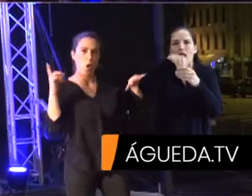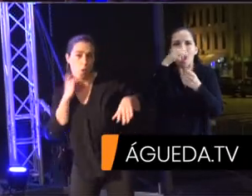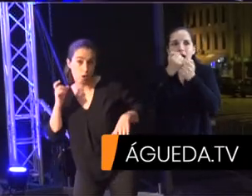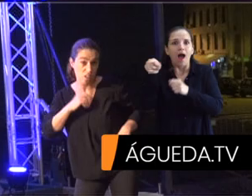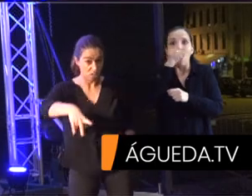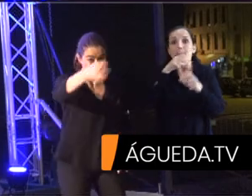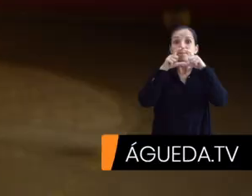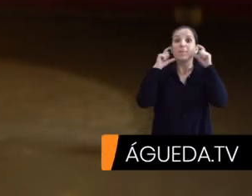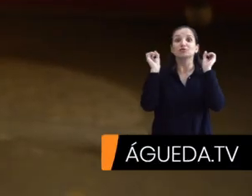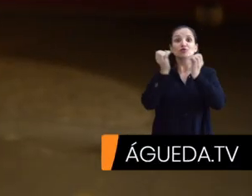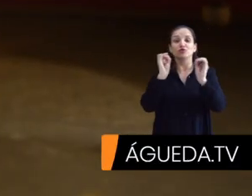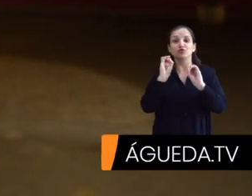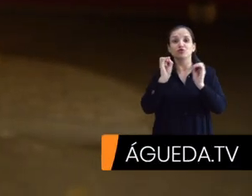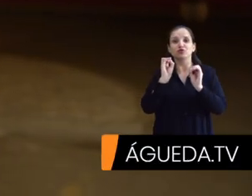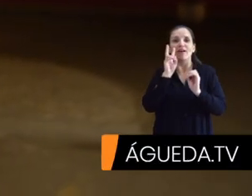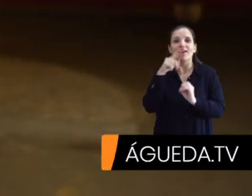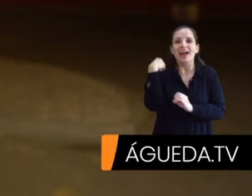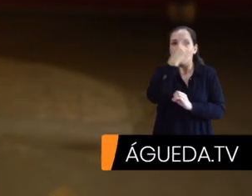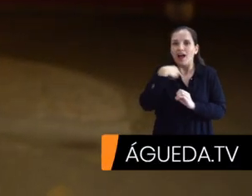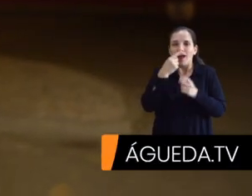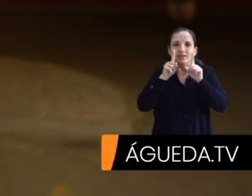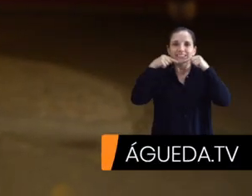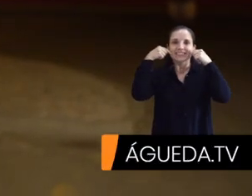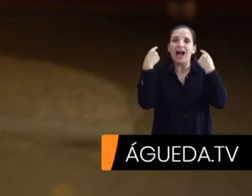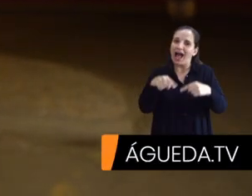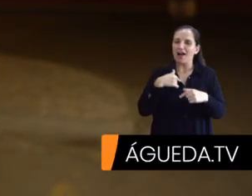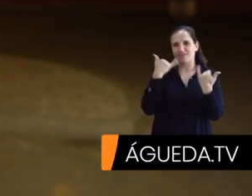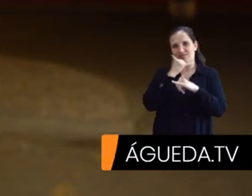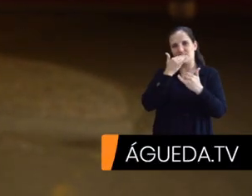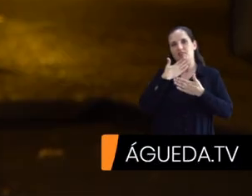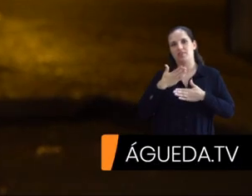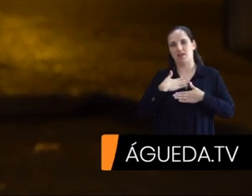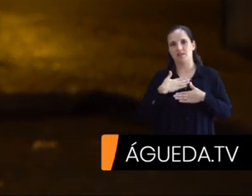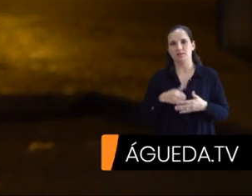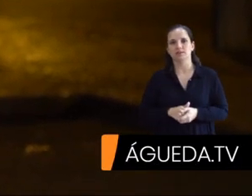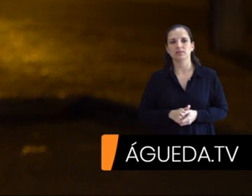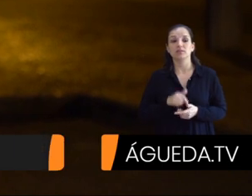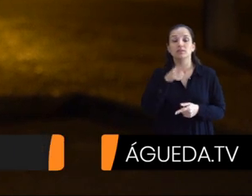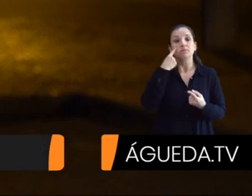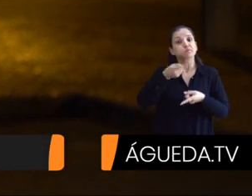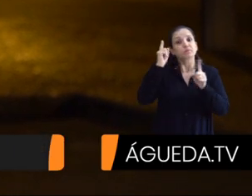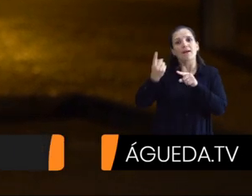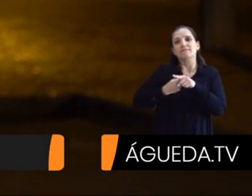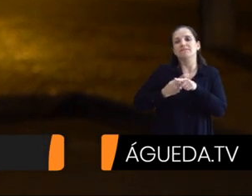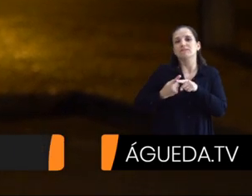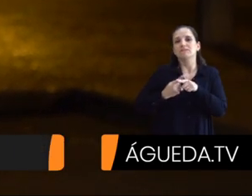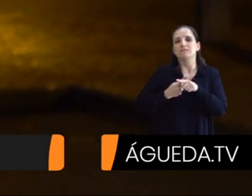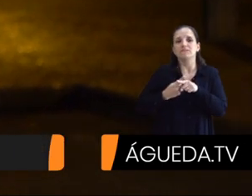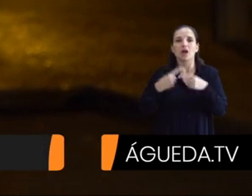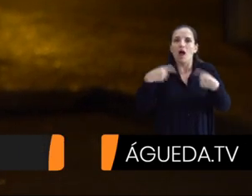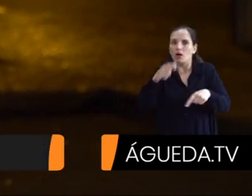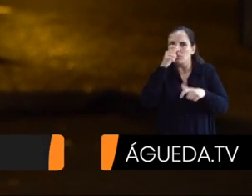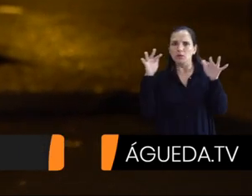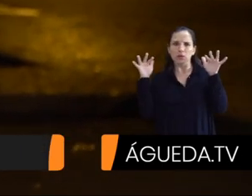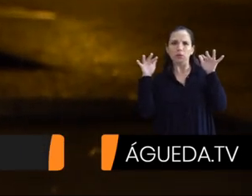dos carros e não estão de máscara. Pelo menos dá para ver o sorriso das pessoas, que já é uma felicidade. A manifestação de interesse não deixa de